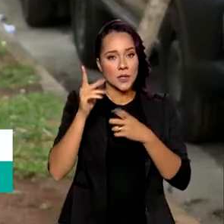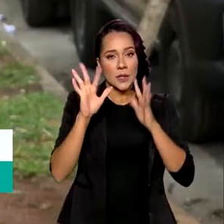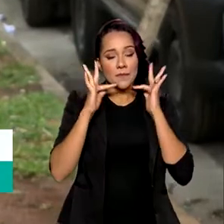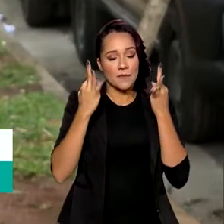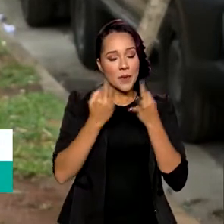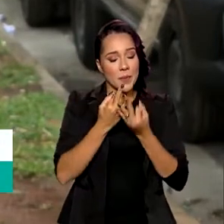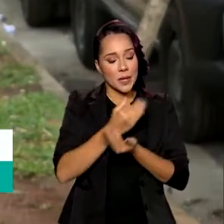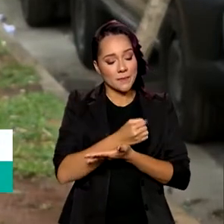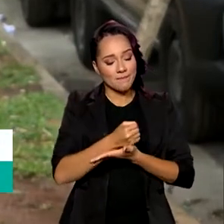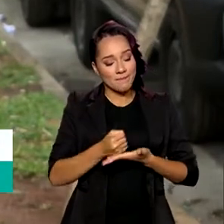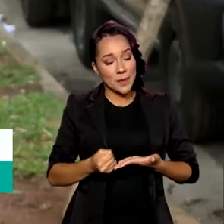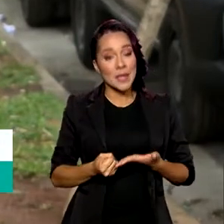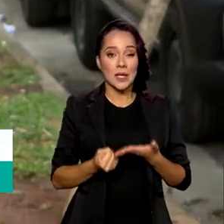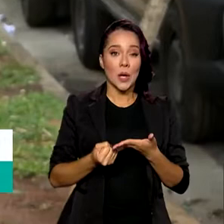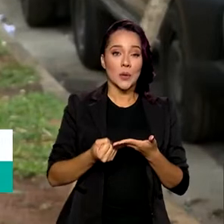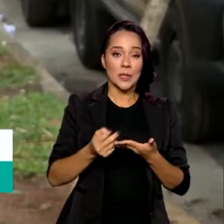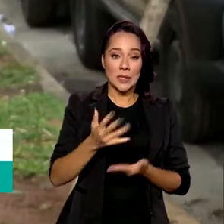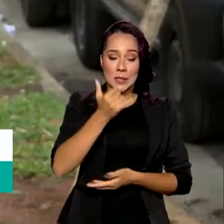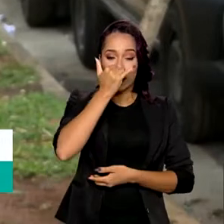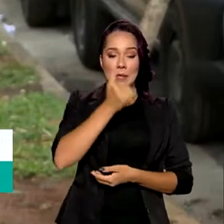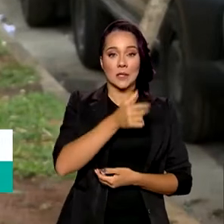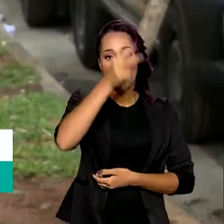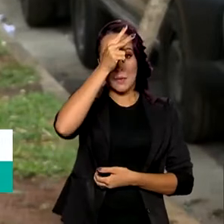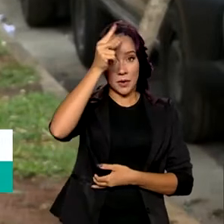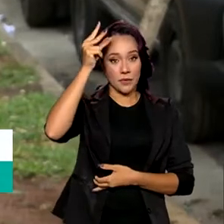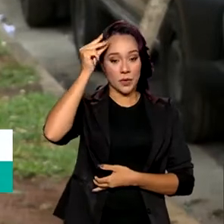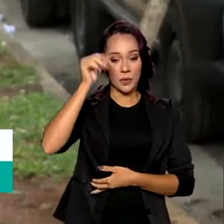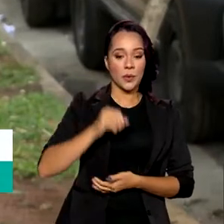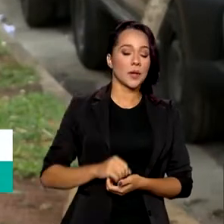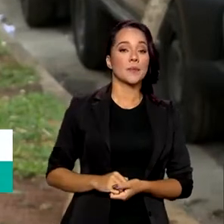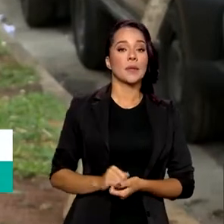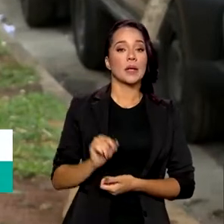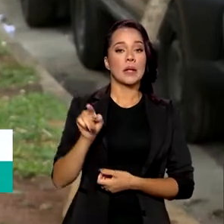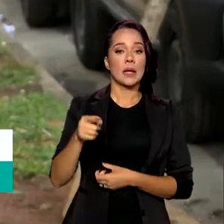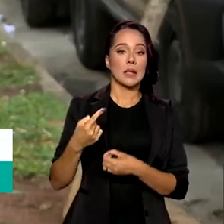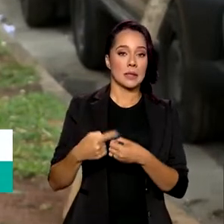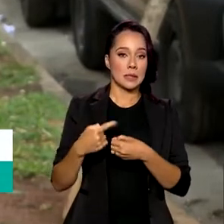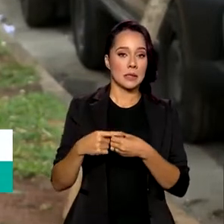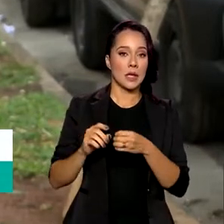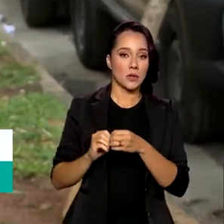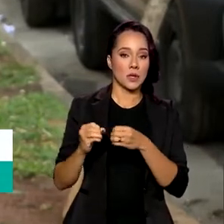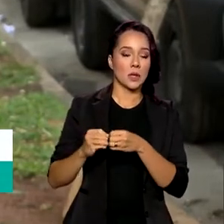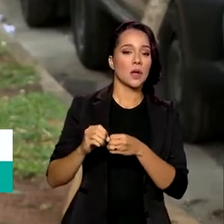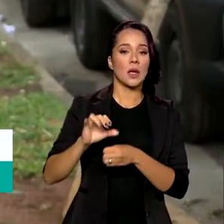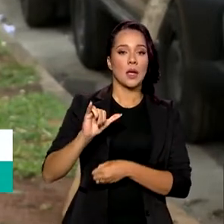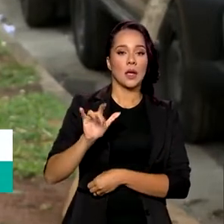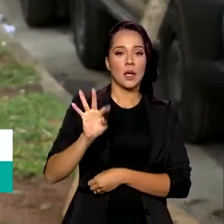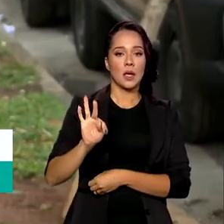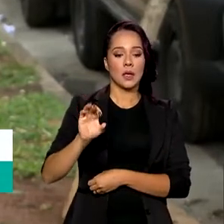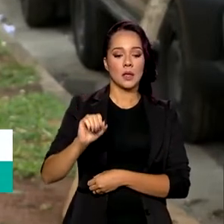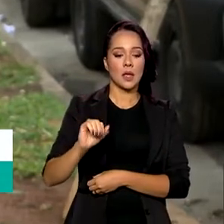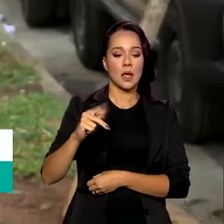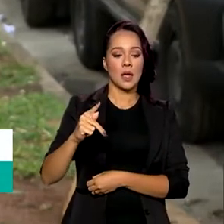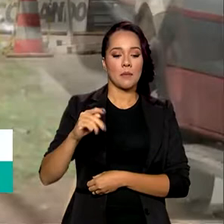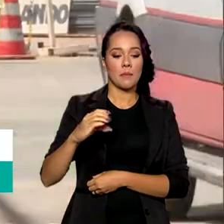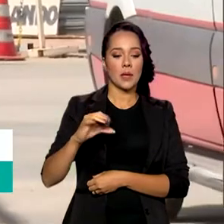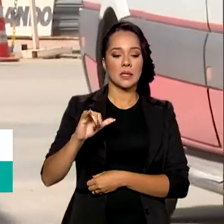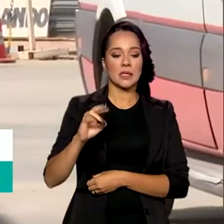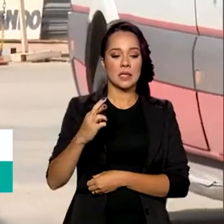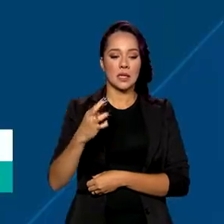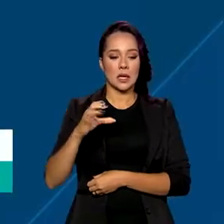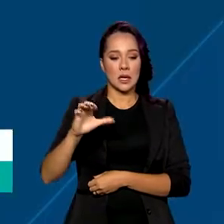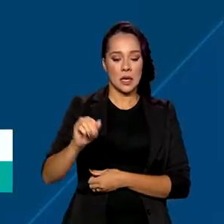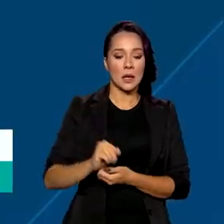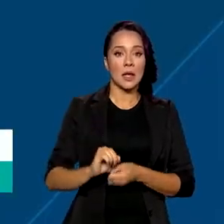perderam seus entes nessa nesse acidente é a prefeitura como você disse a Prefeitura de Itapecerica da Serra decretou luto de três dias após o